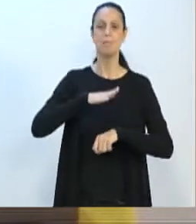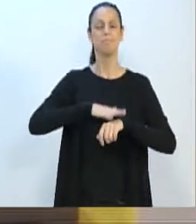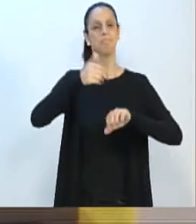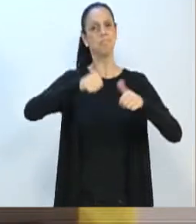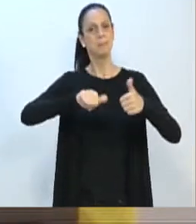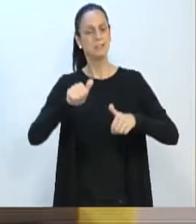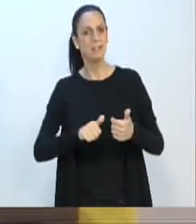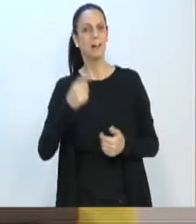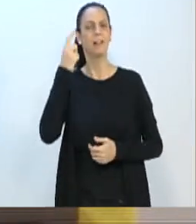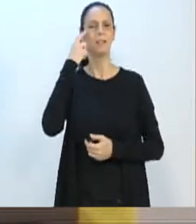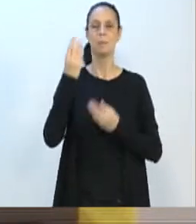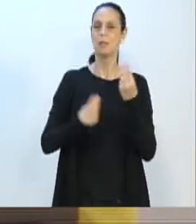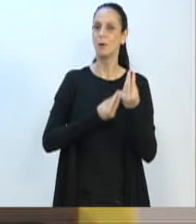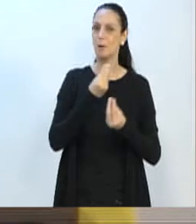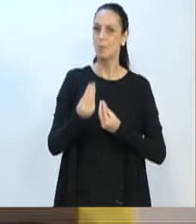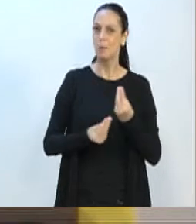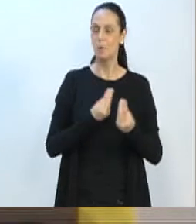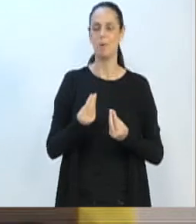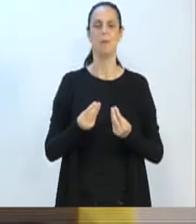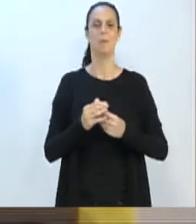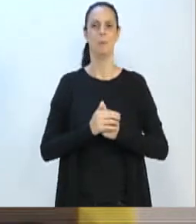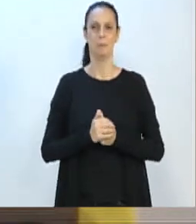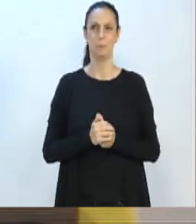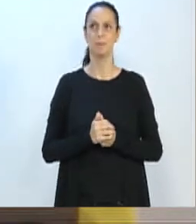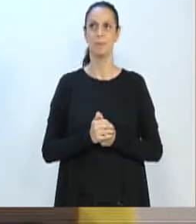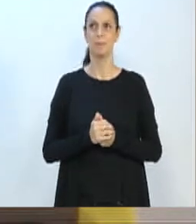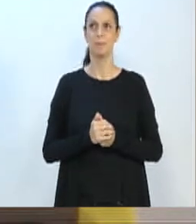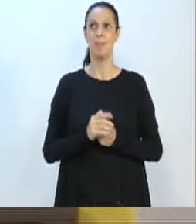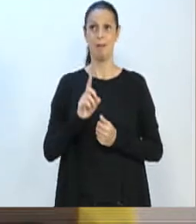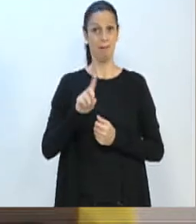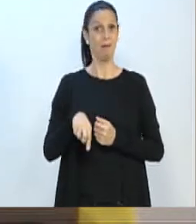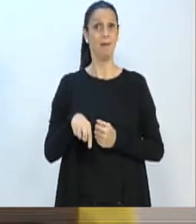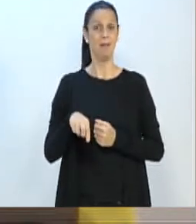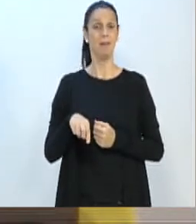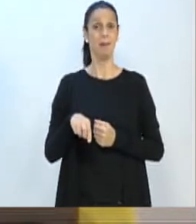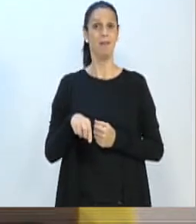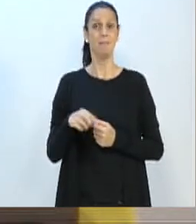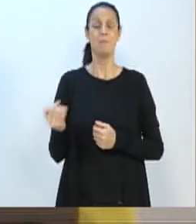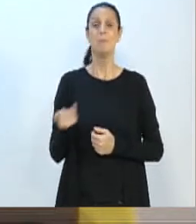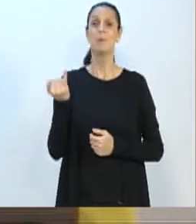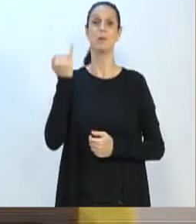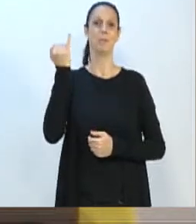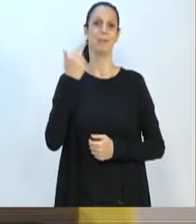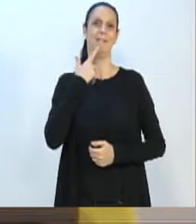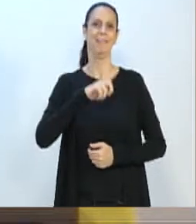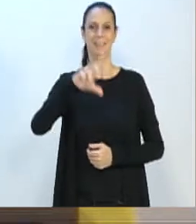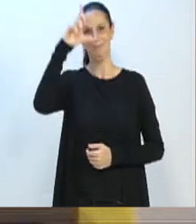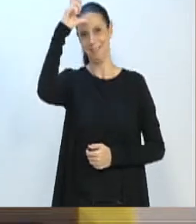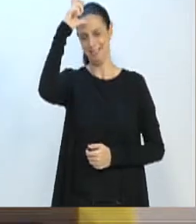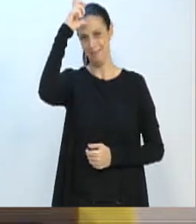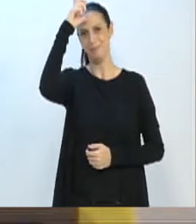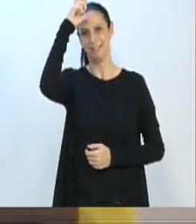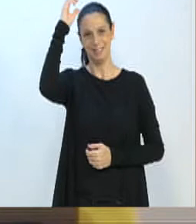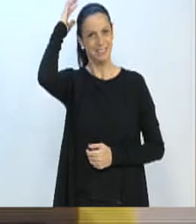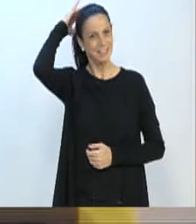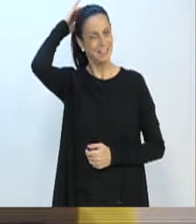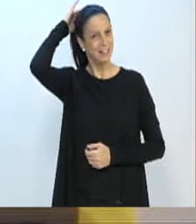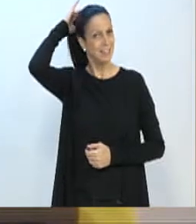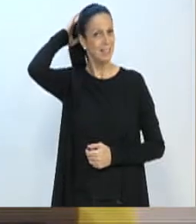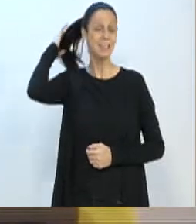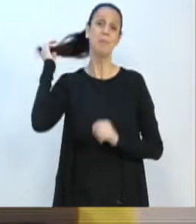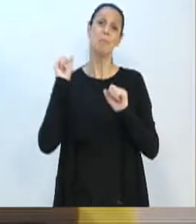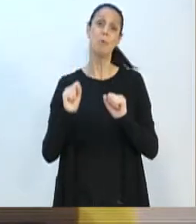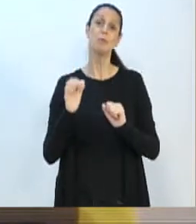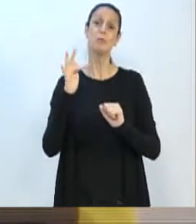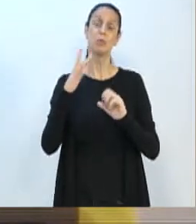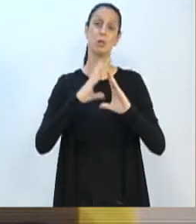pensado de que é uma riqueza imensurável, né, e que está em vias de extinção, que poderia